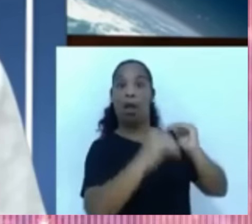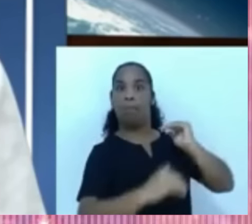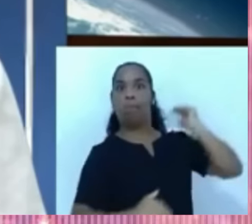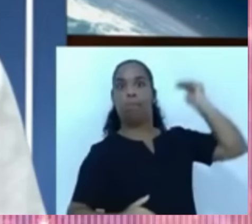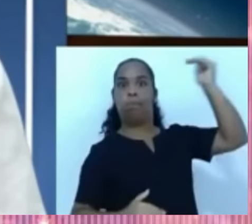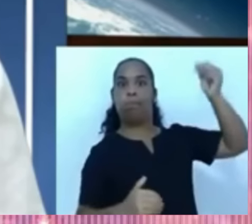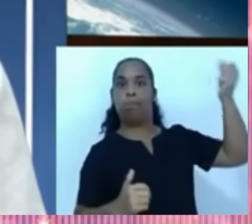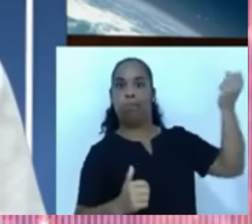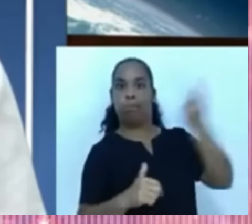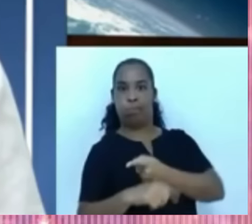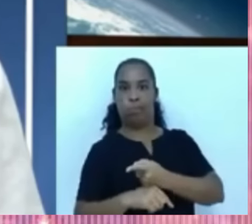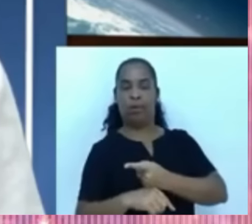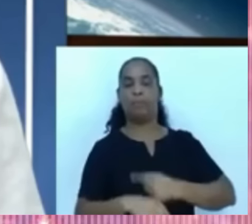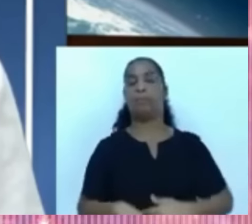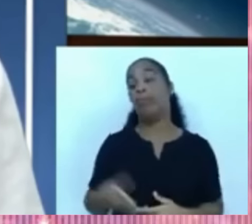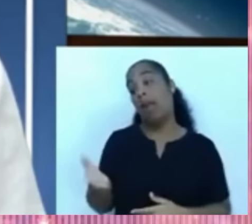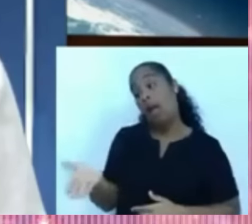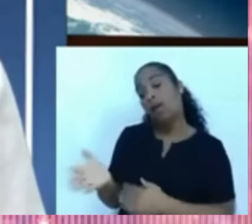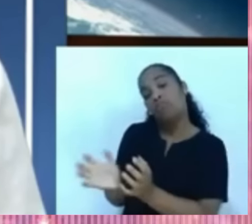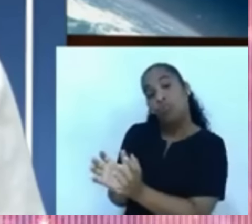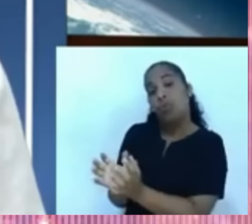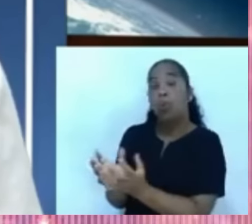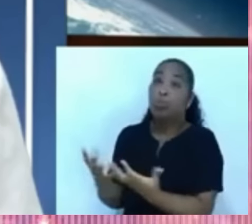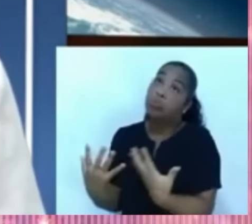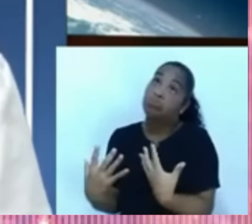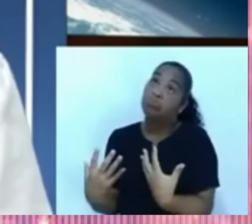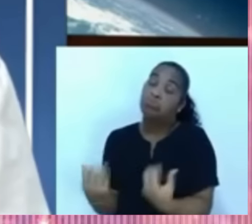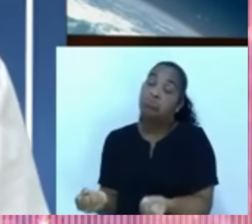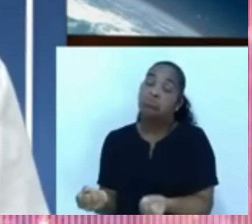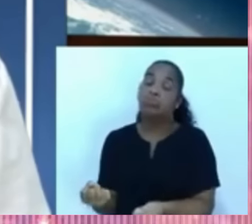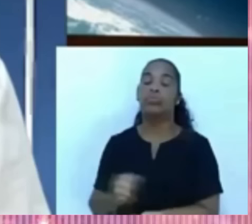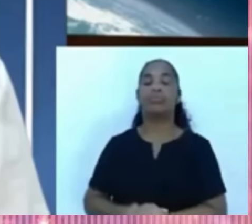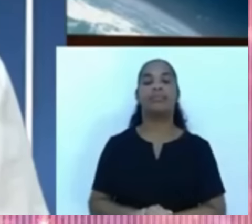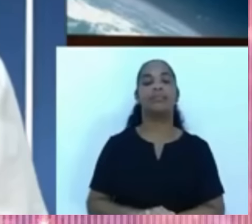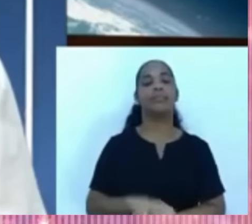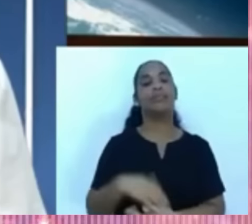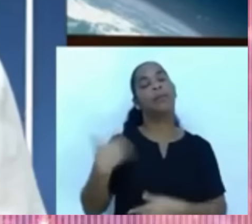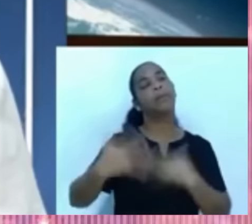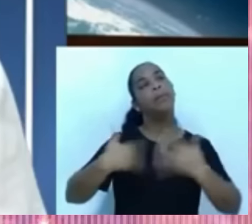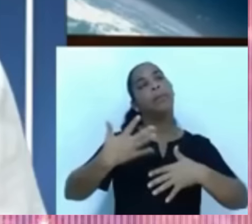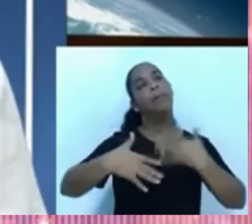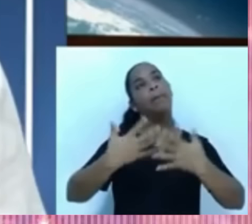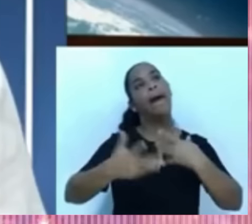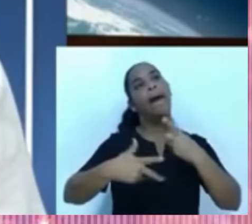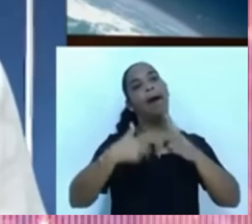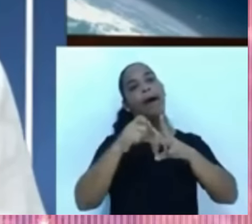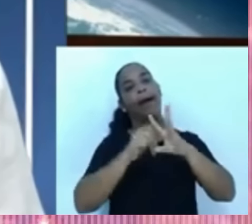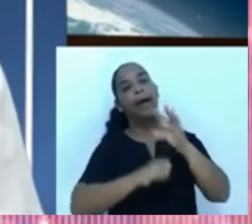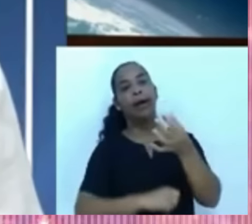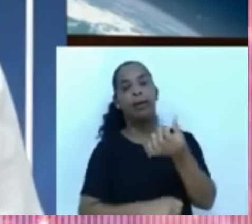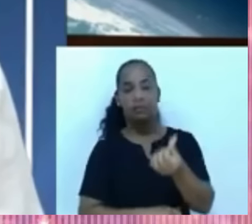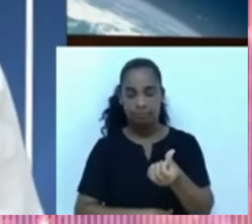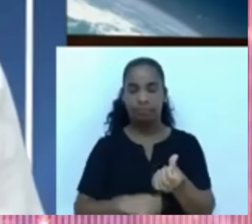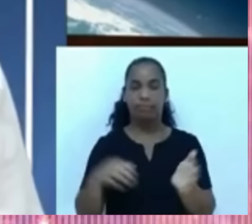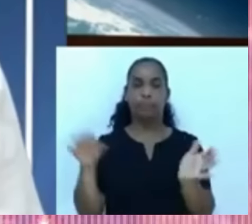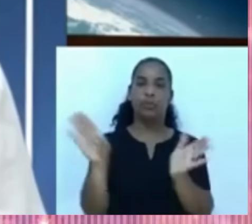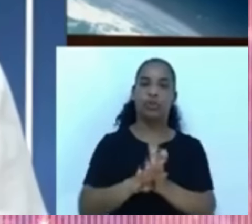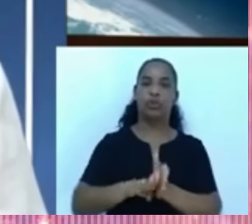os organizadores aceitar o dia foi maravilhoso o céu Turquesa de